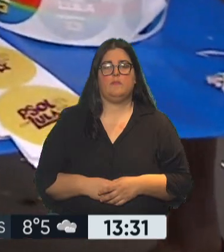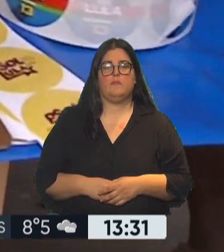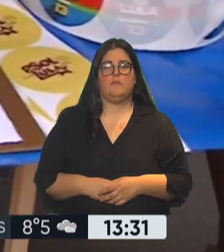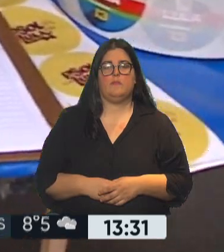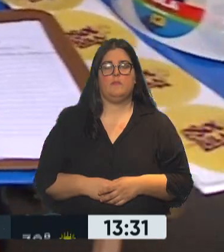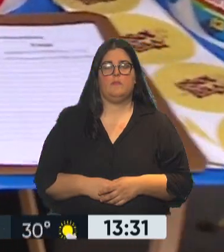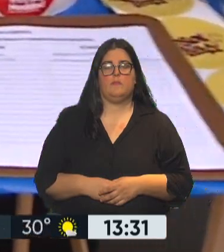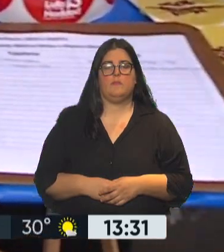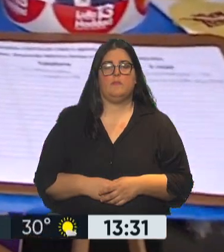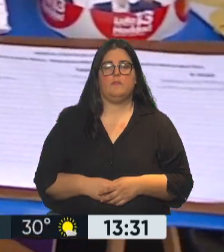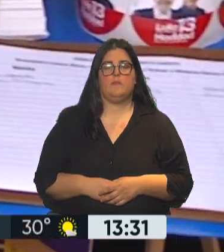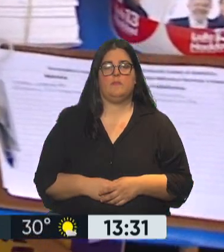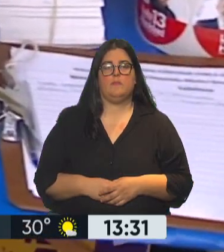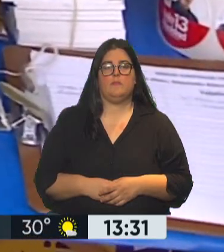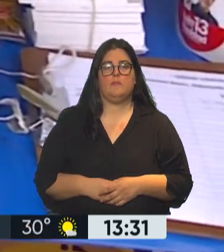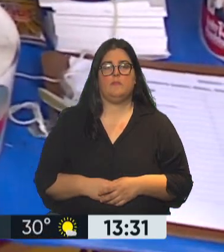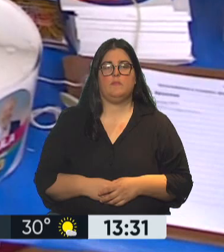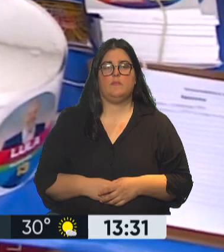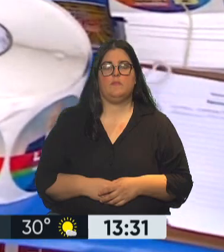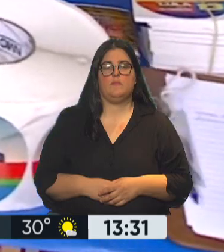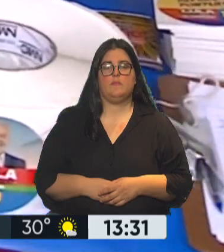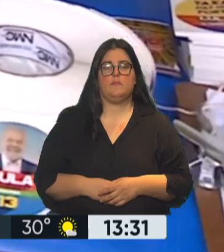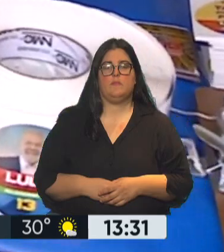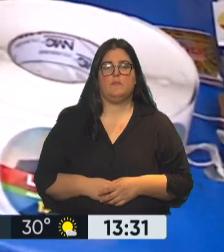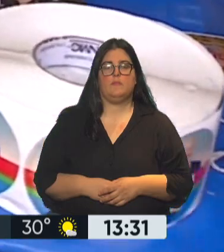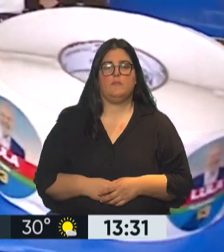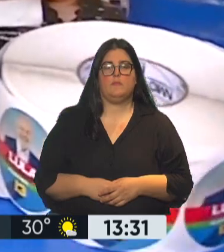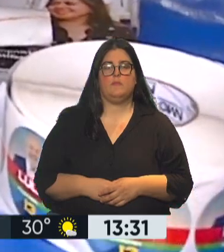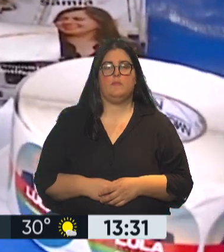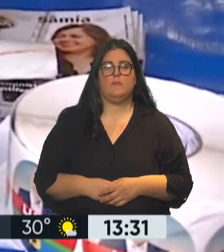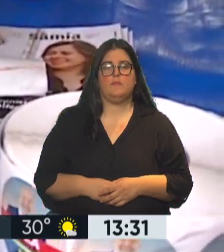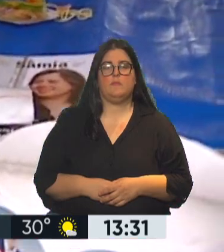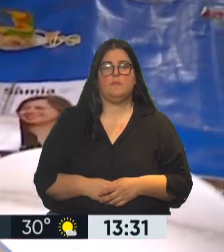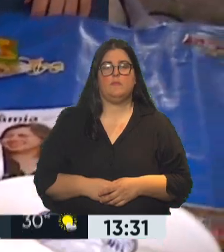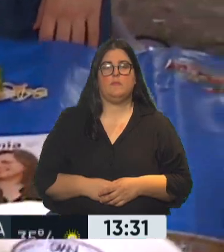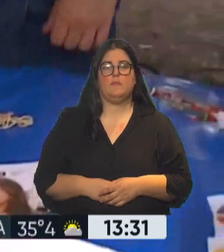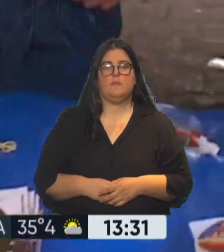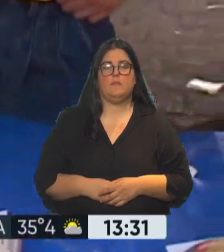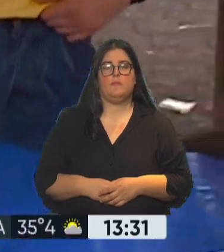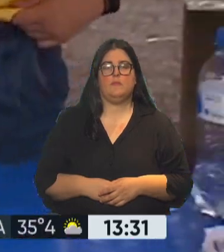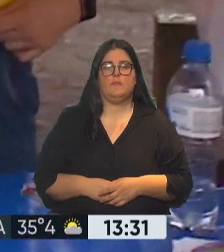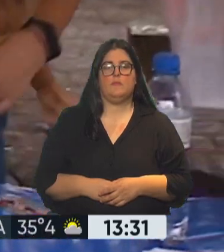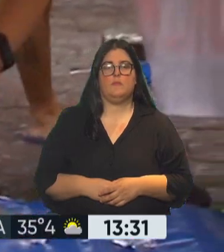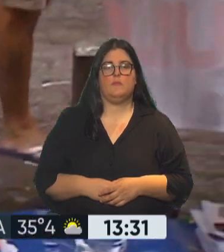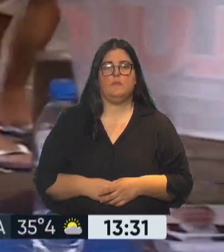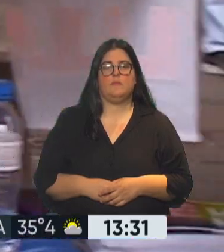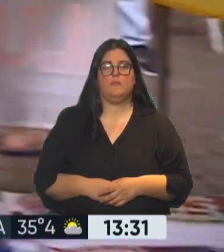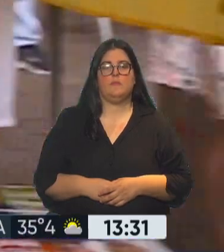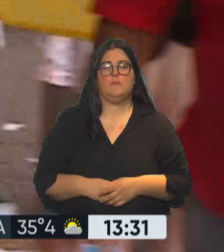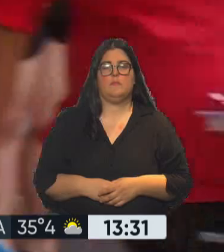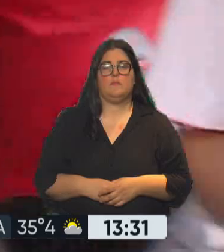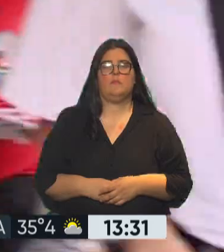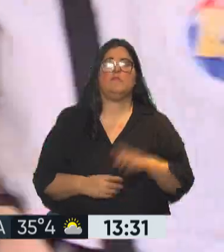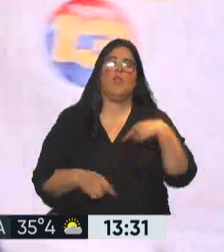consigna maior do fora do Bolsonaro, da derrota da extrema-direita, então estamos aí animados para essa comemoração de amanhã.